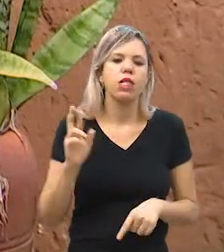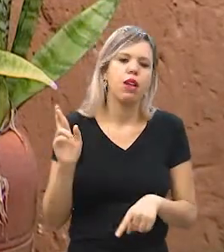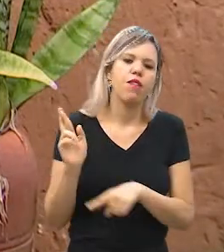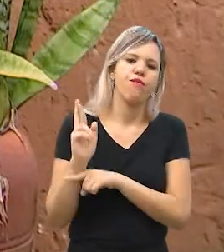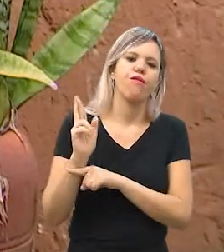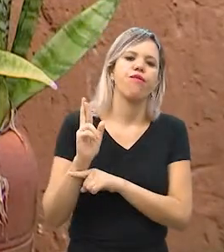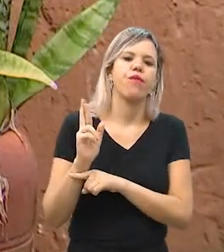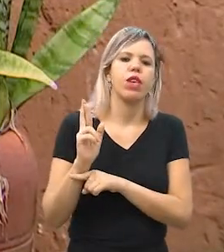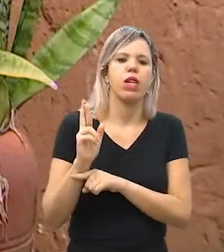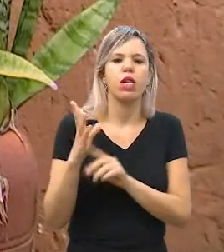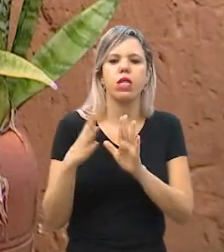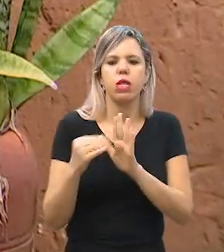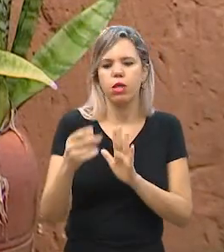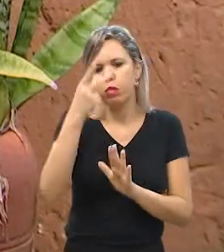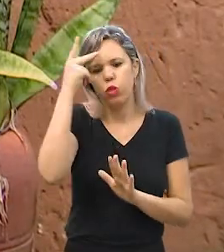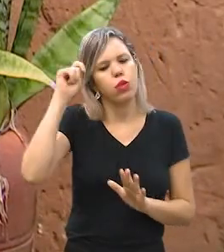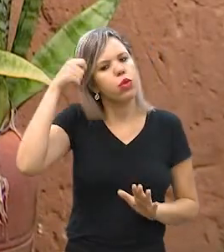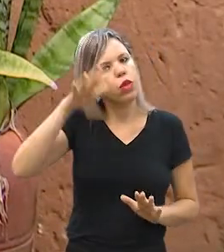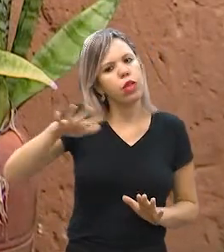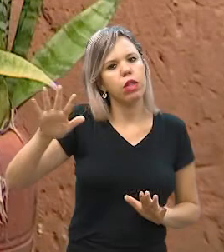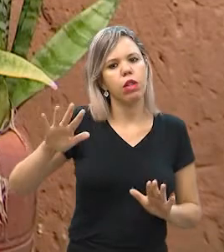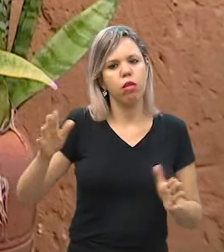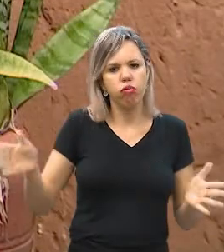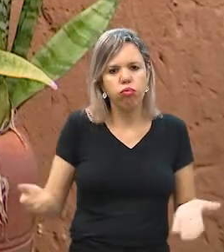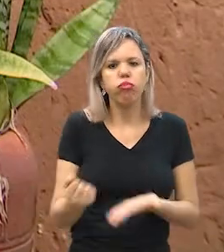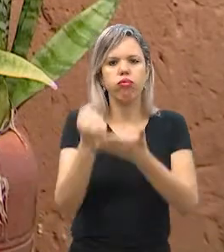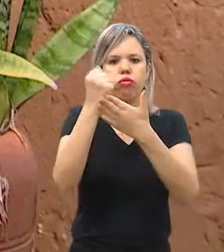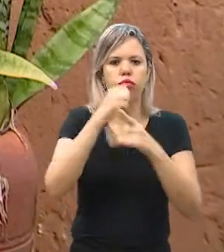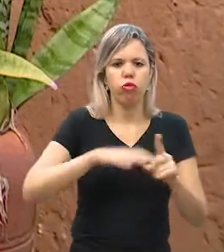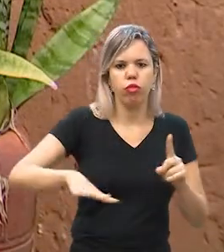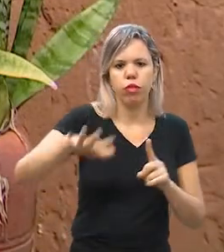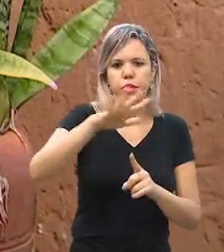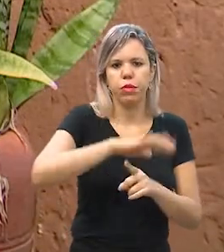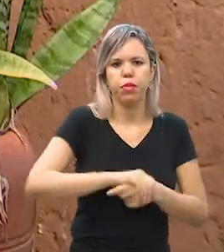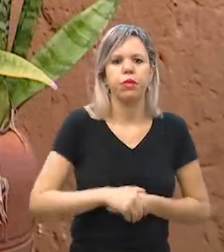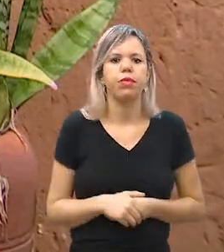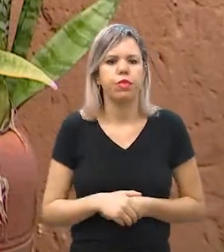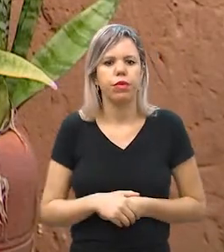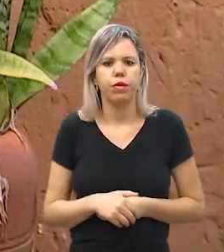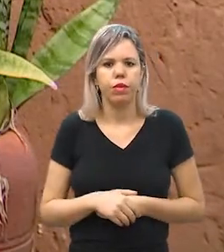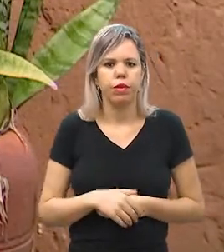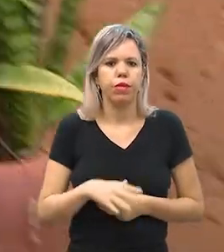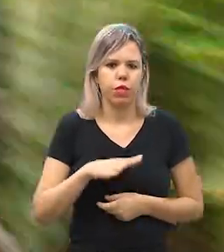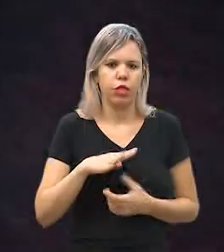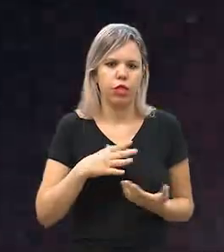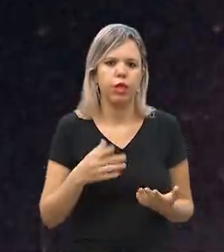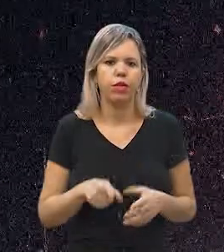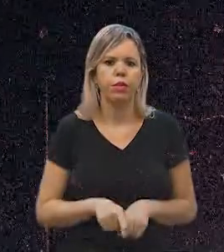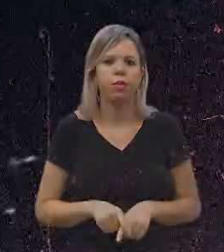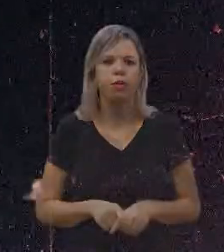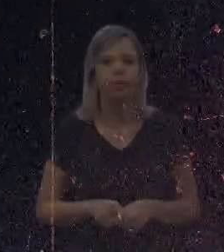figuras negras que fizeram a diferença na nossa cidade e na nossa sociedade.